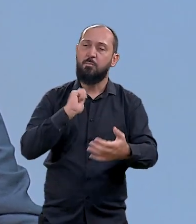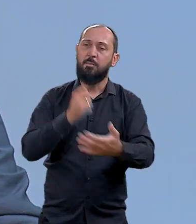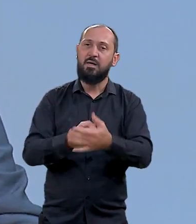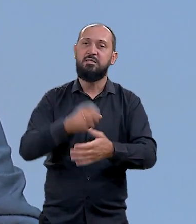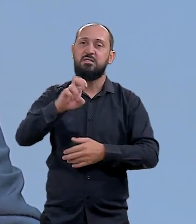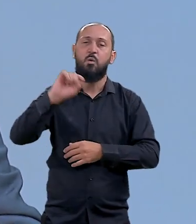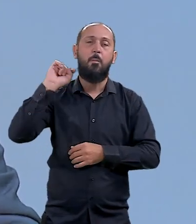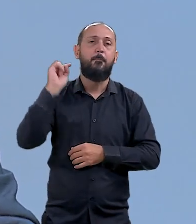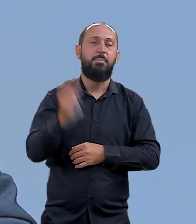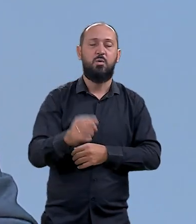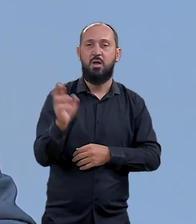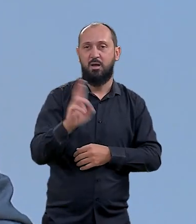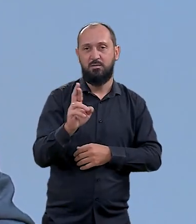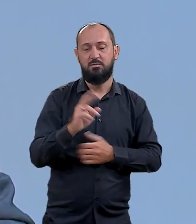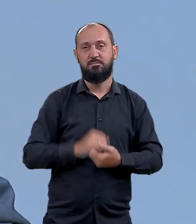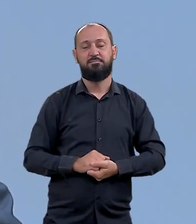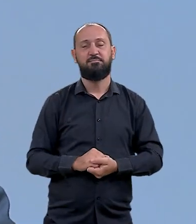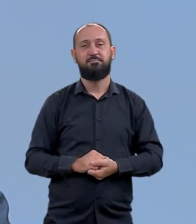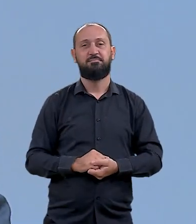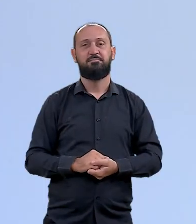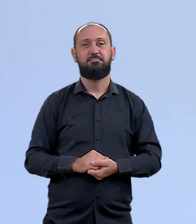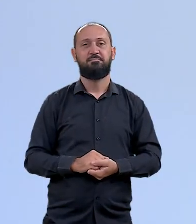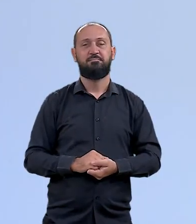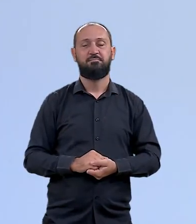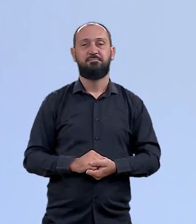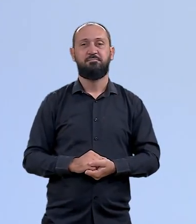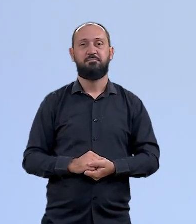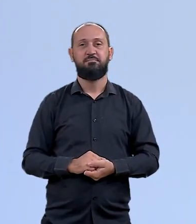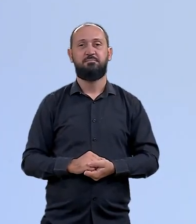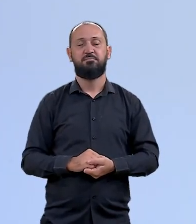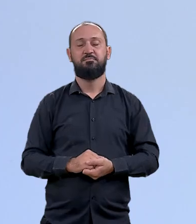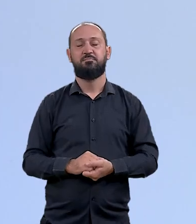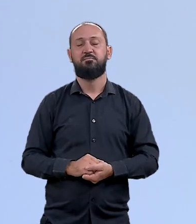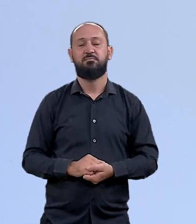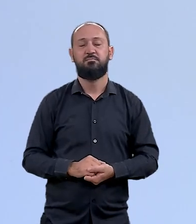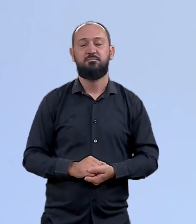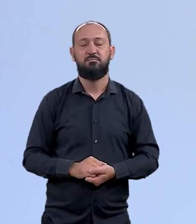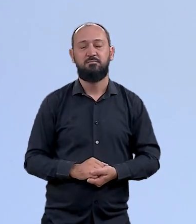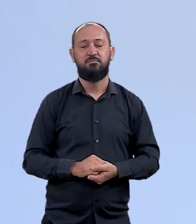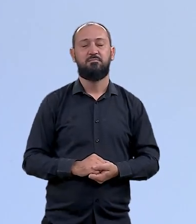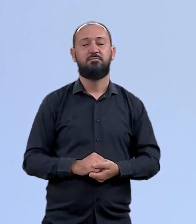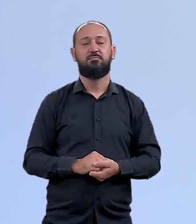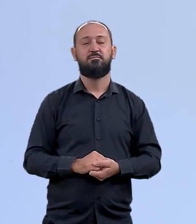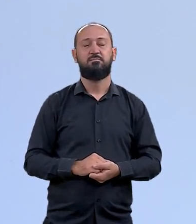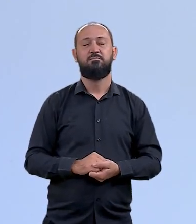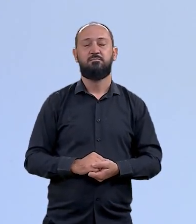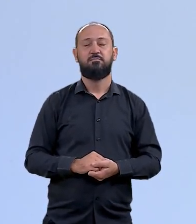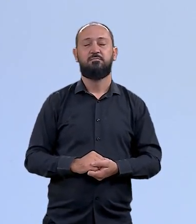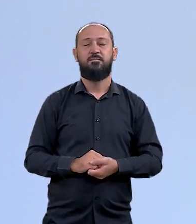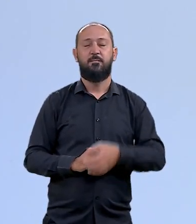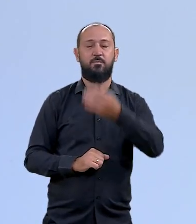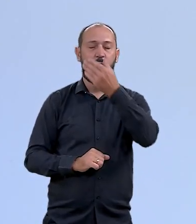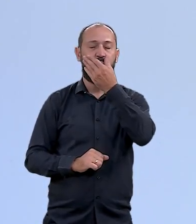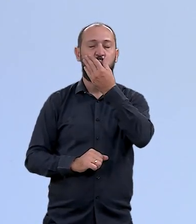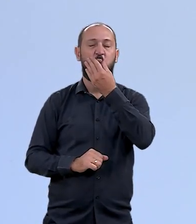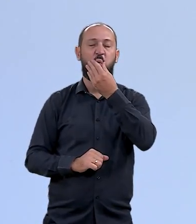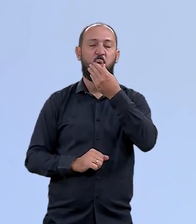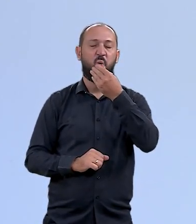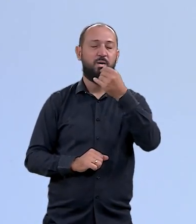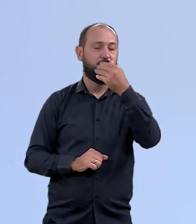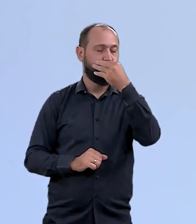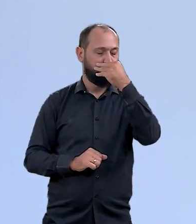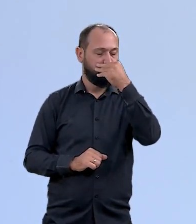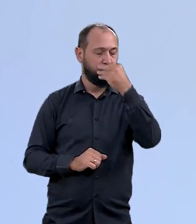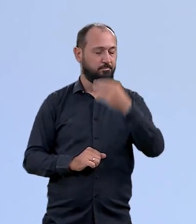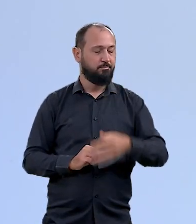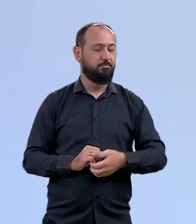multa consistiria em quê? A multa, normalmente, de propaganda eleitoral irregular na internet, por ofensa a